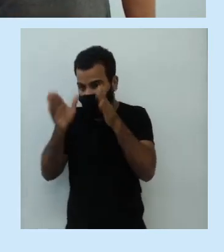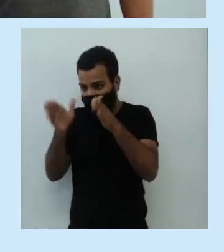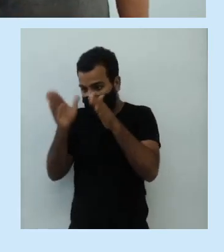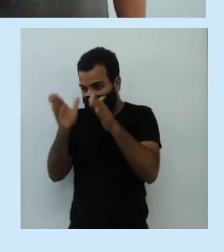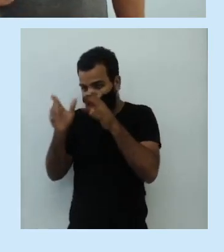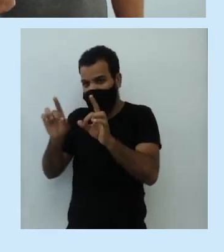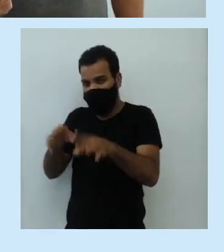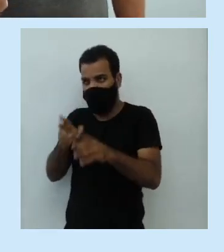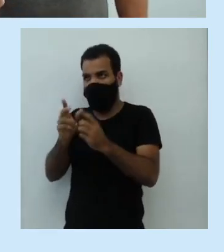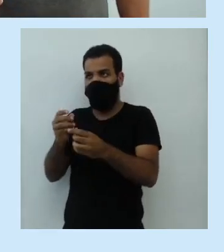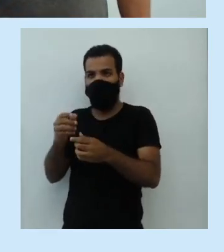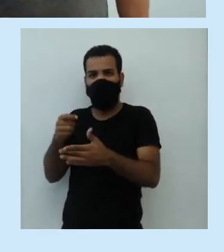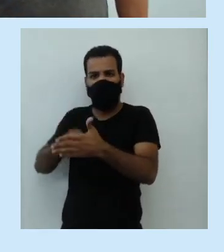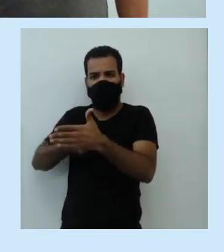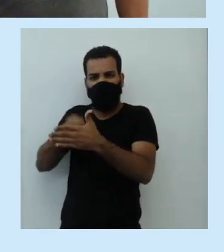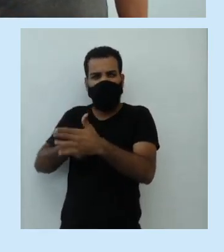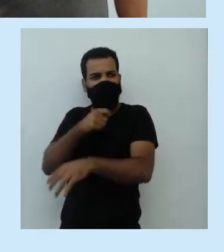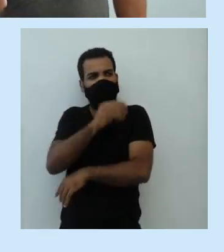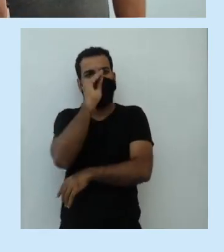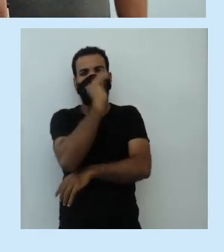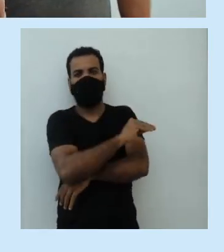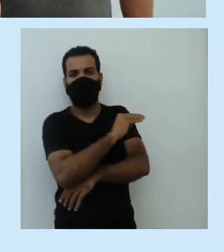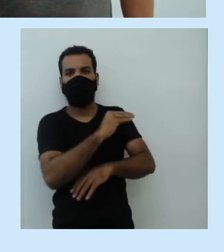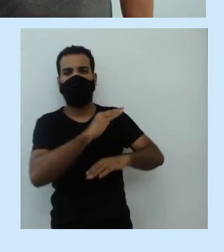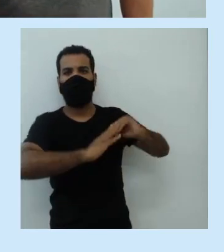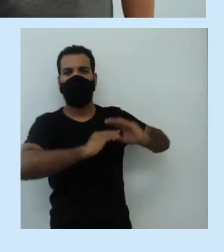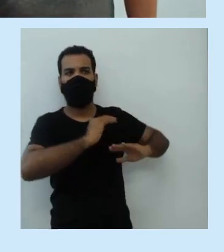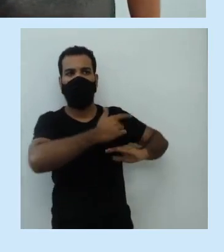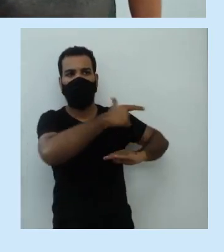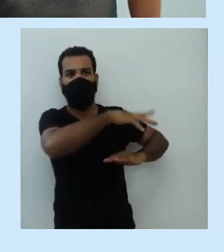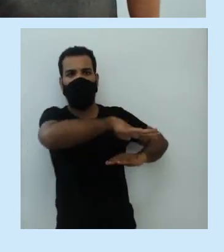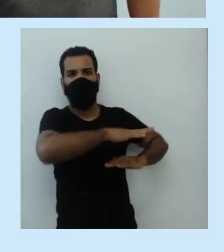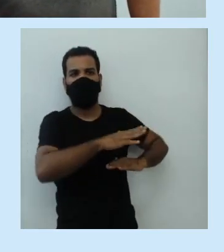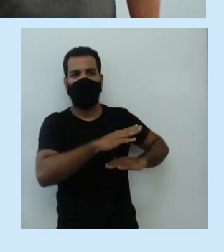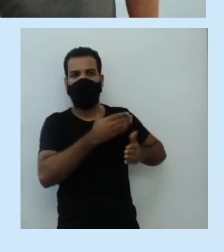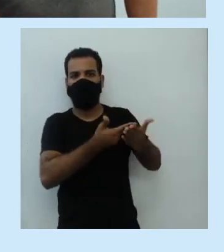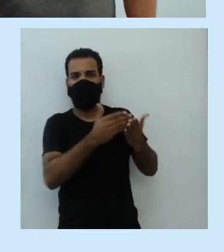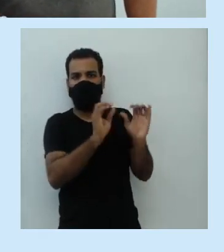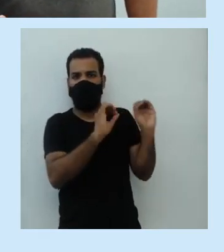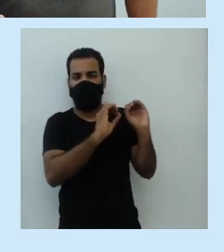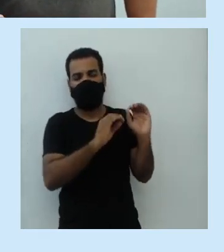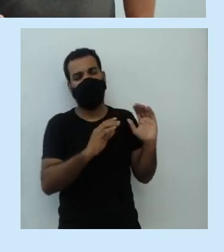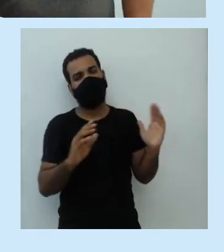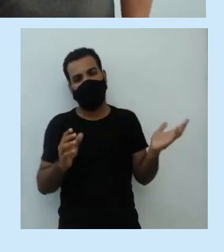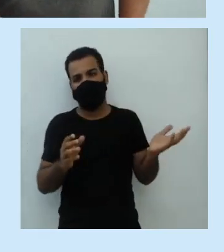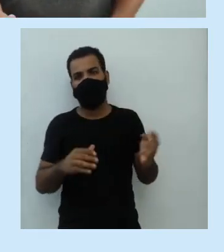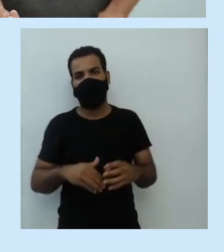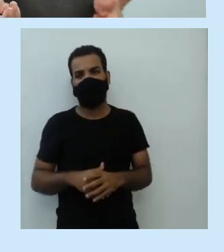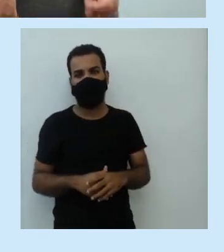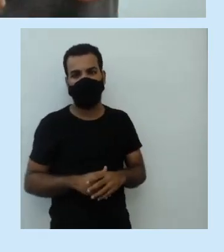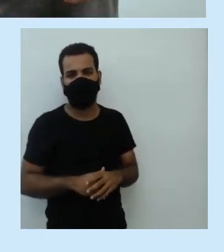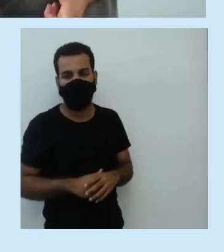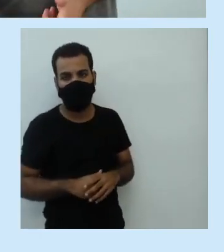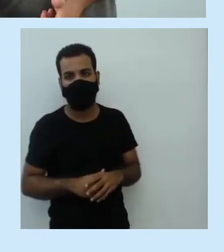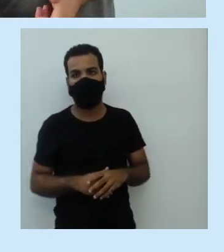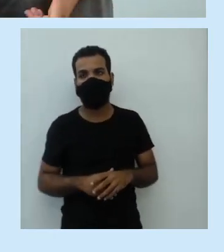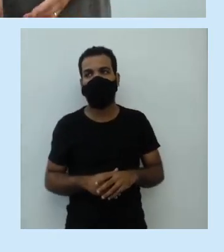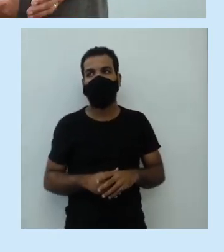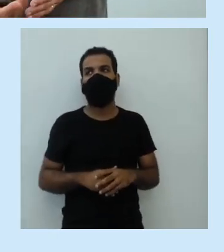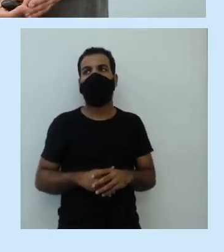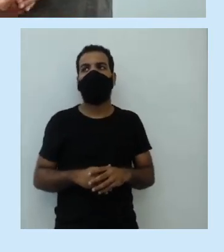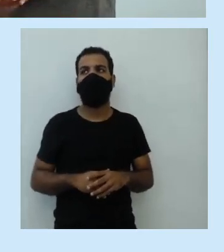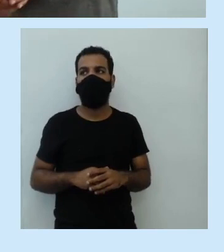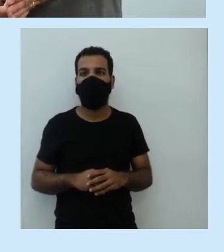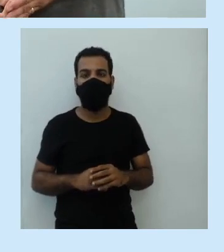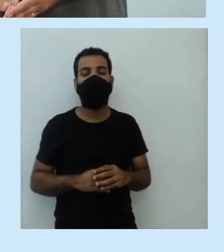apenas seguir uma dimensão profissional, porque pode acontecer de